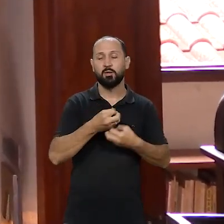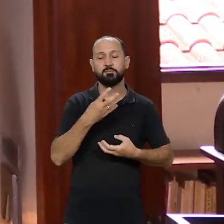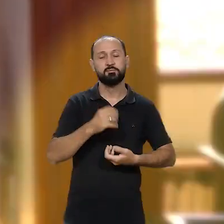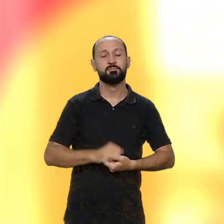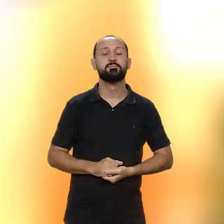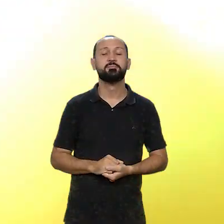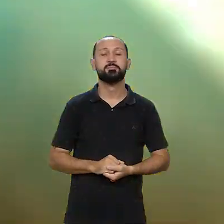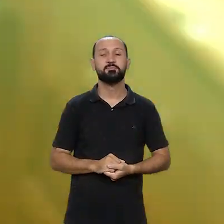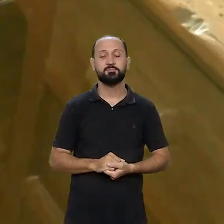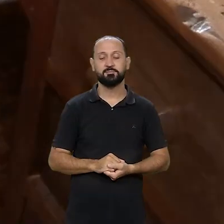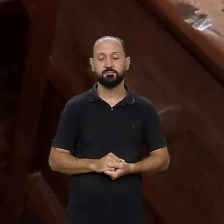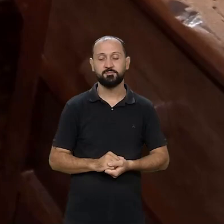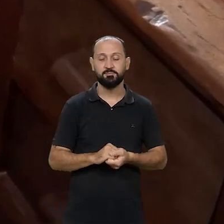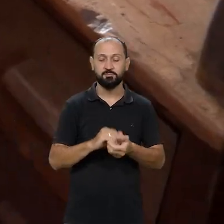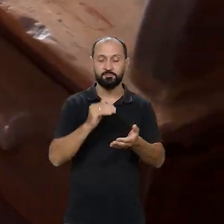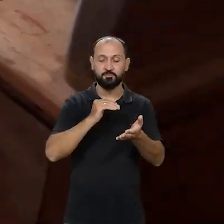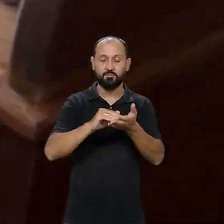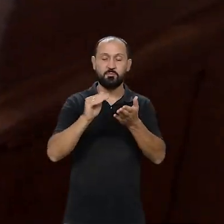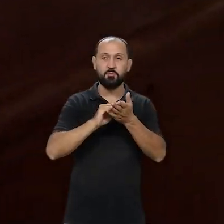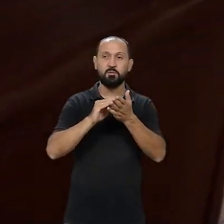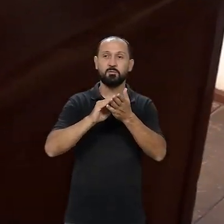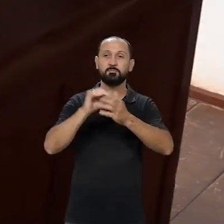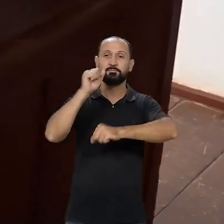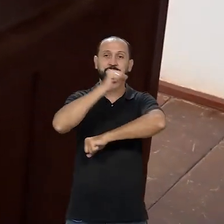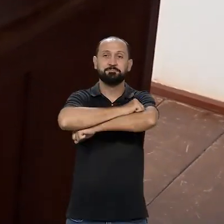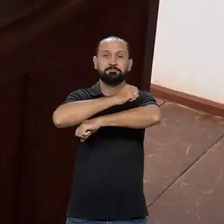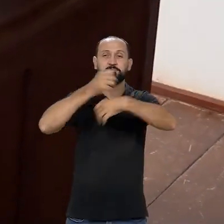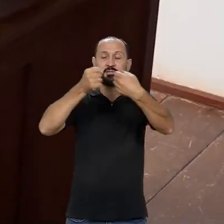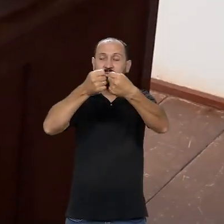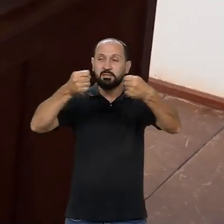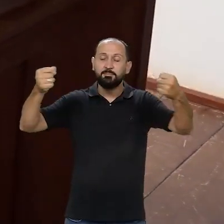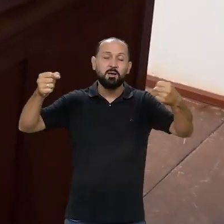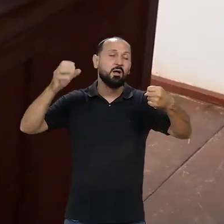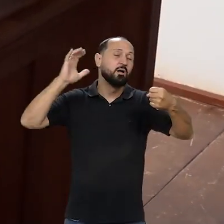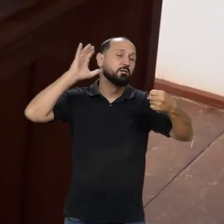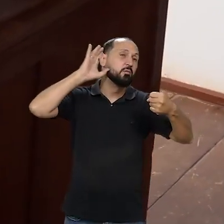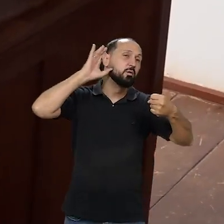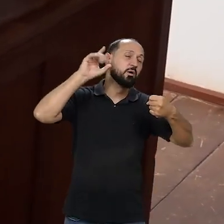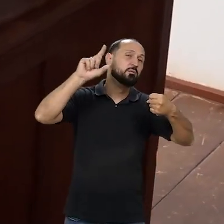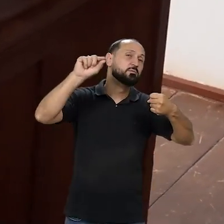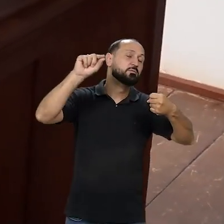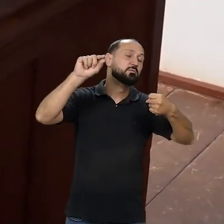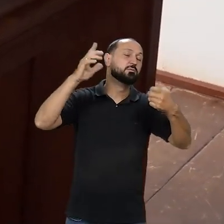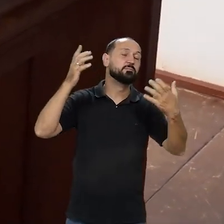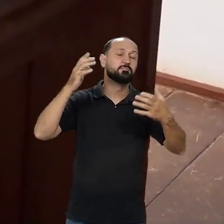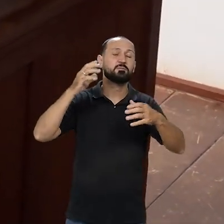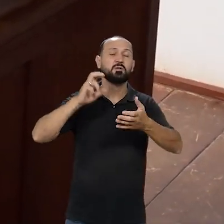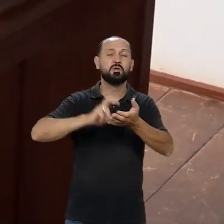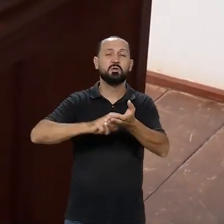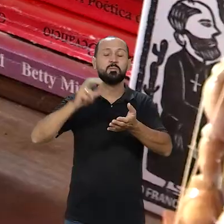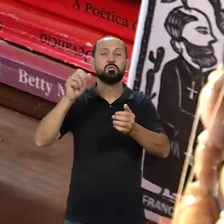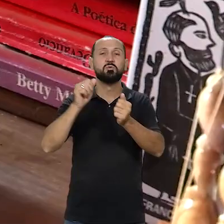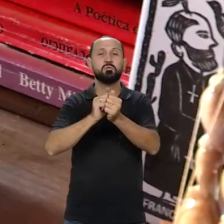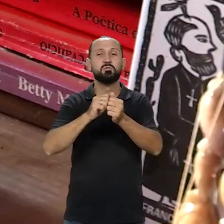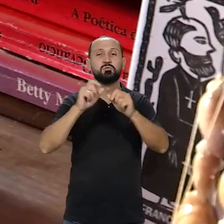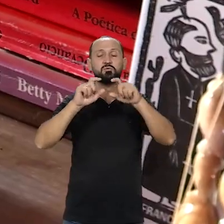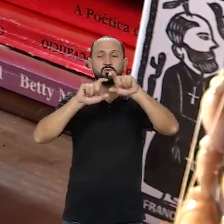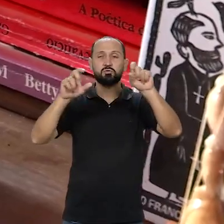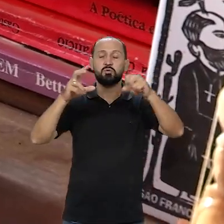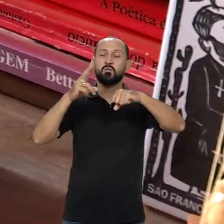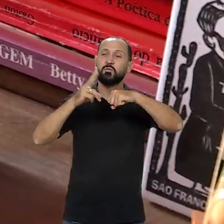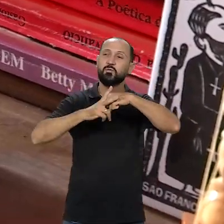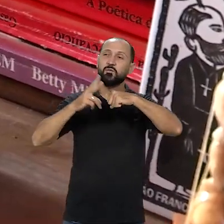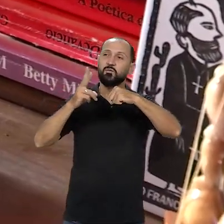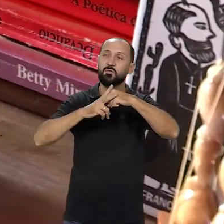nosso poeta. No escritório, ele abria a janela para ouvir o canto dos pássaros. Ficava ali grande parte da manhã,